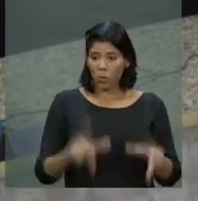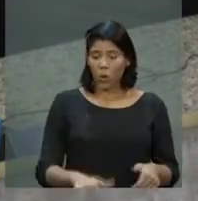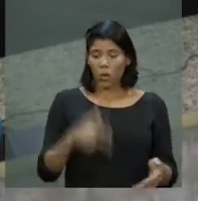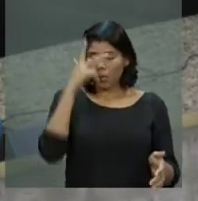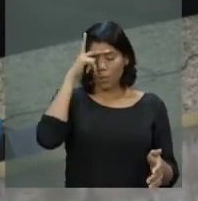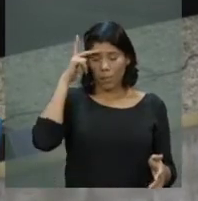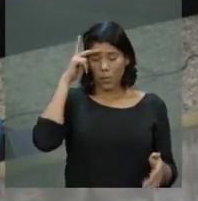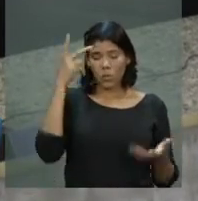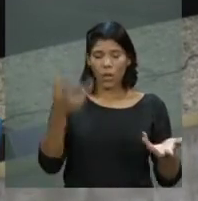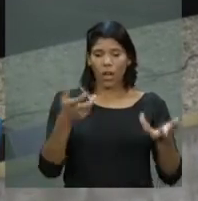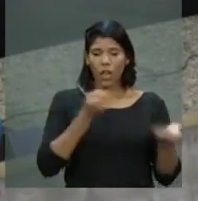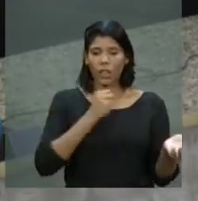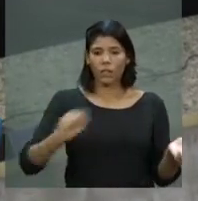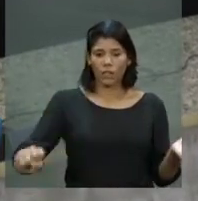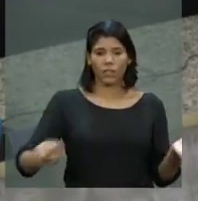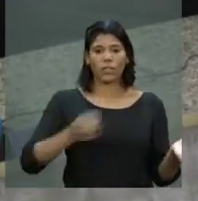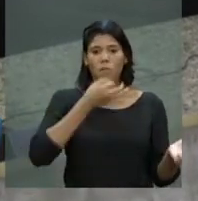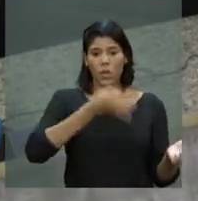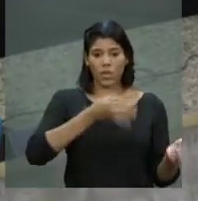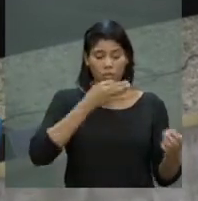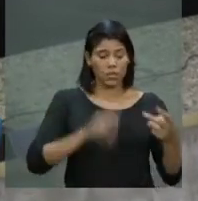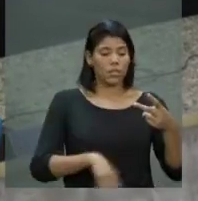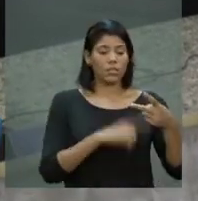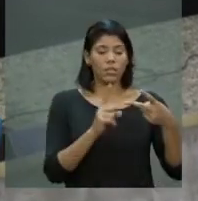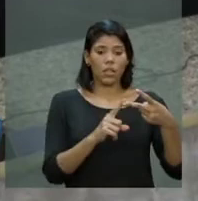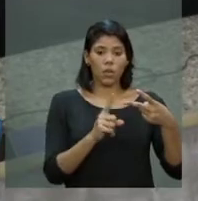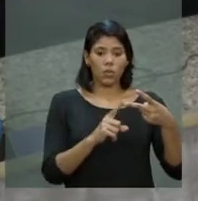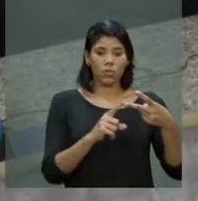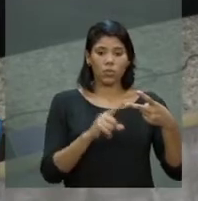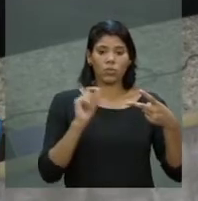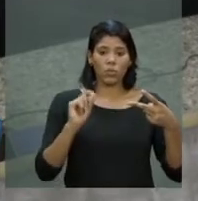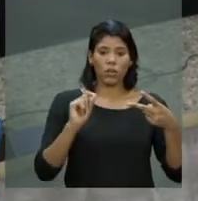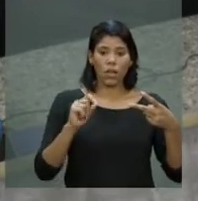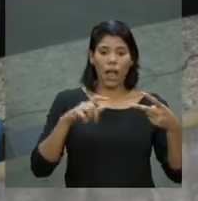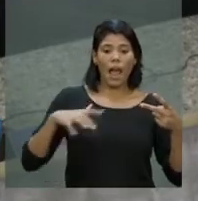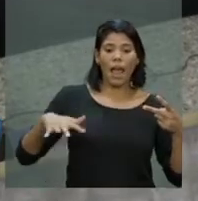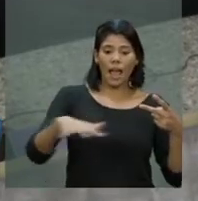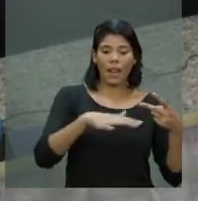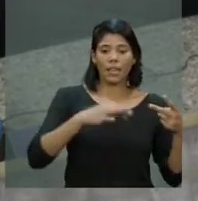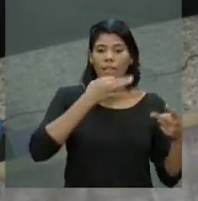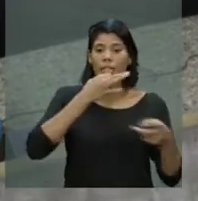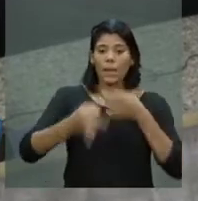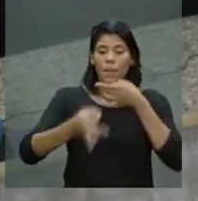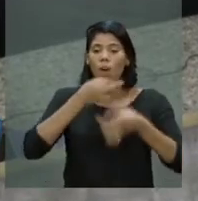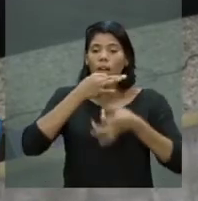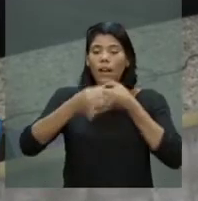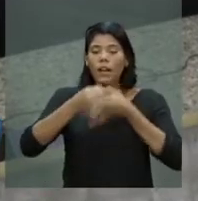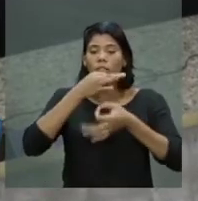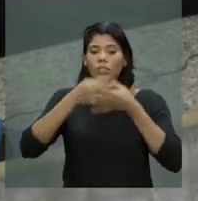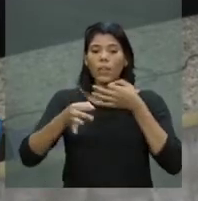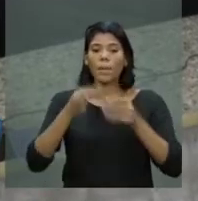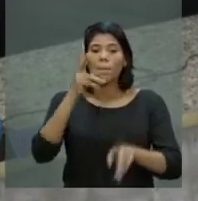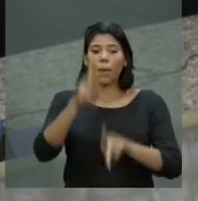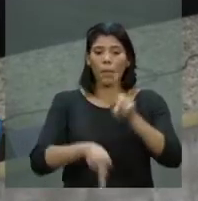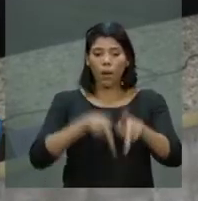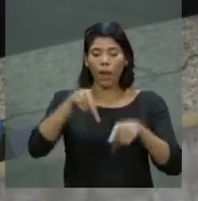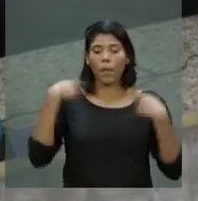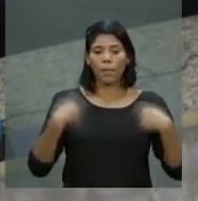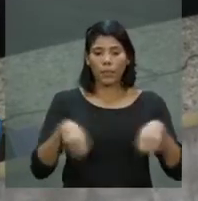defendem a democracia. A outra, eu acho que o campo democrático popular precisa sentar à